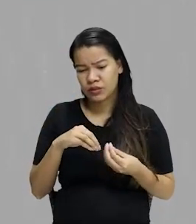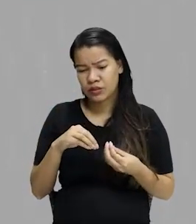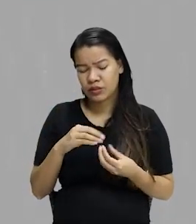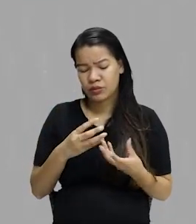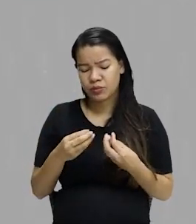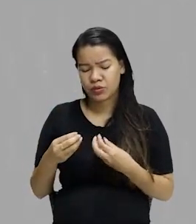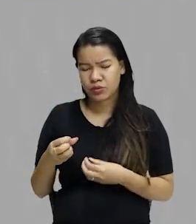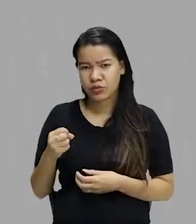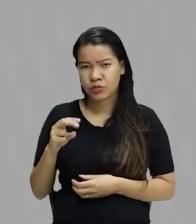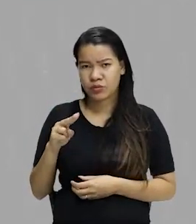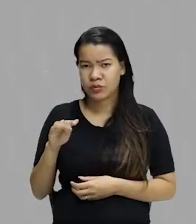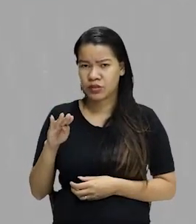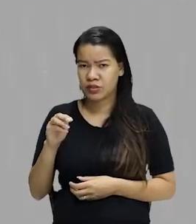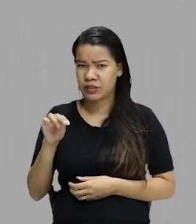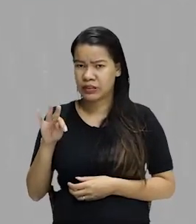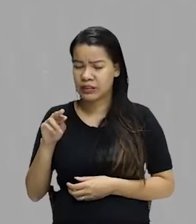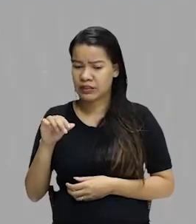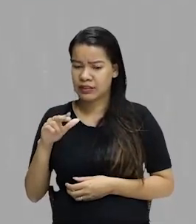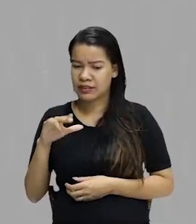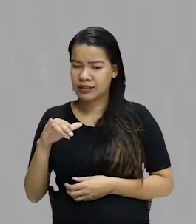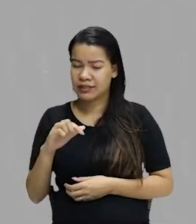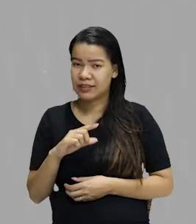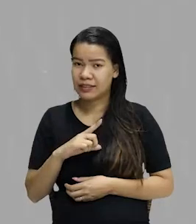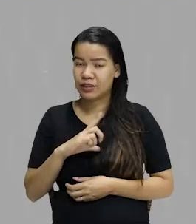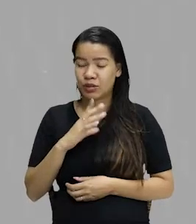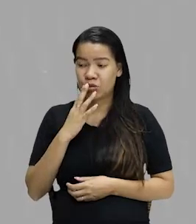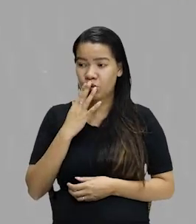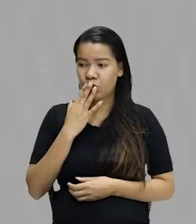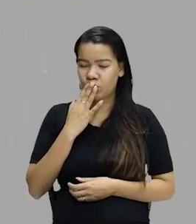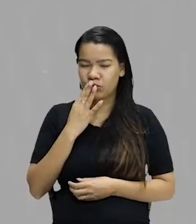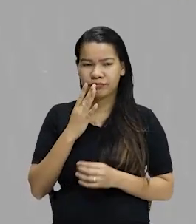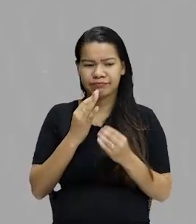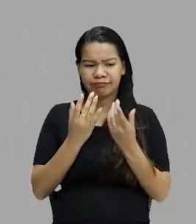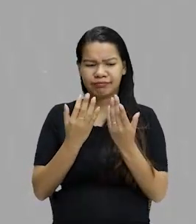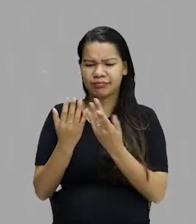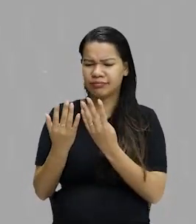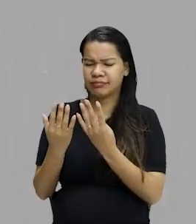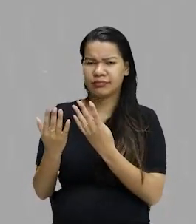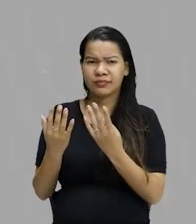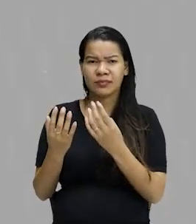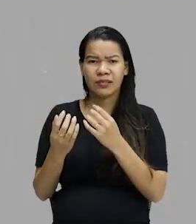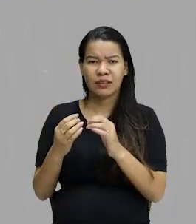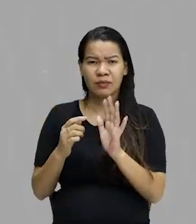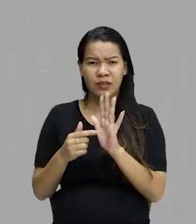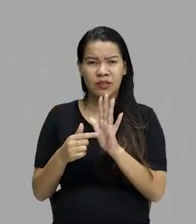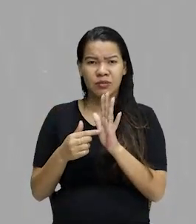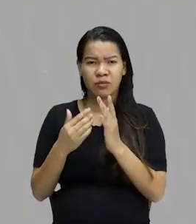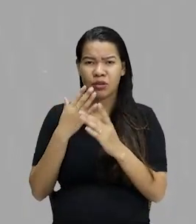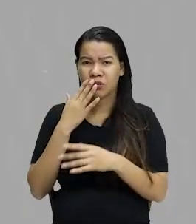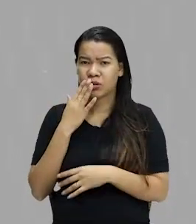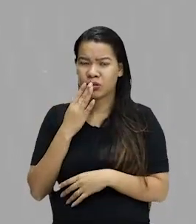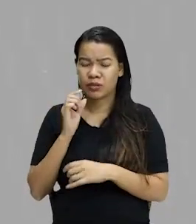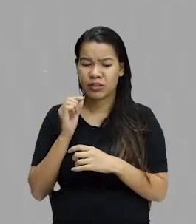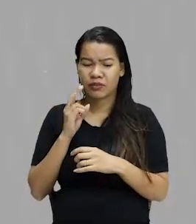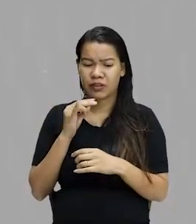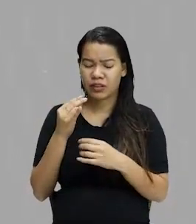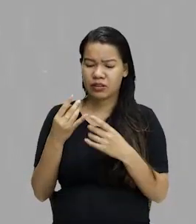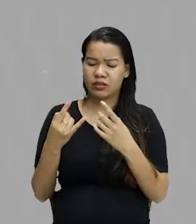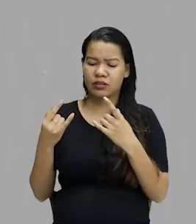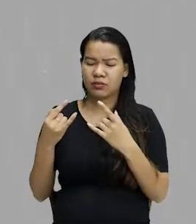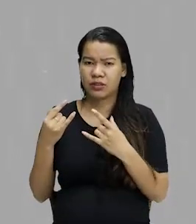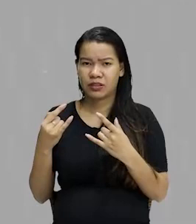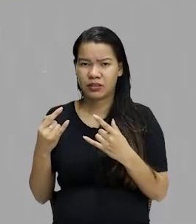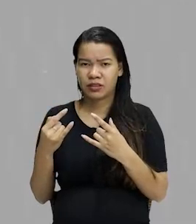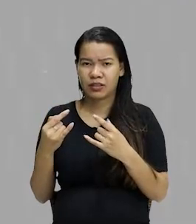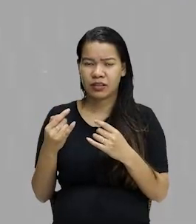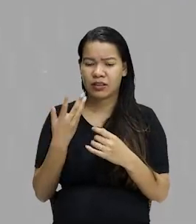muitas substâncias elas são coloridas, né? Muitos produtos de limpeza apresentam uma coloração que vai chamar a atenção da